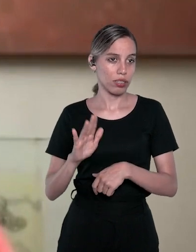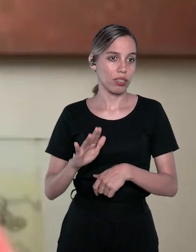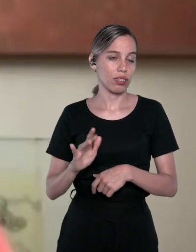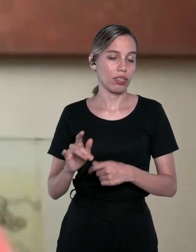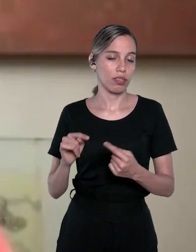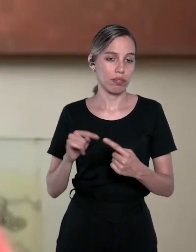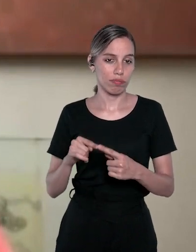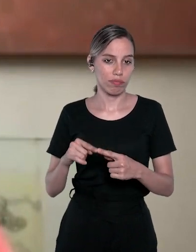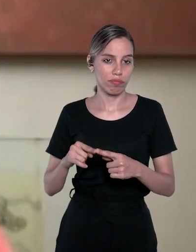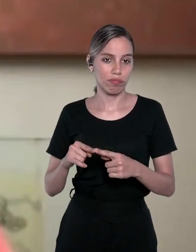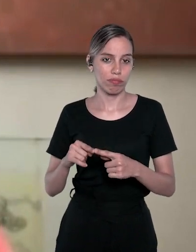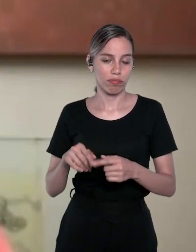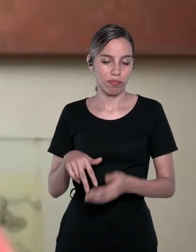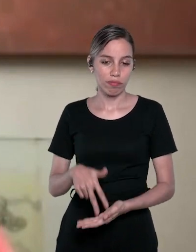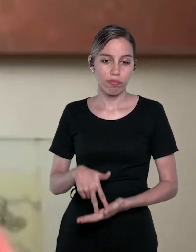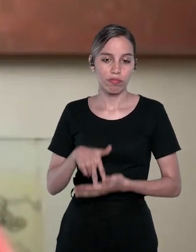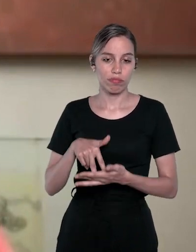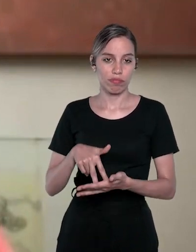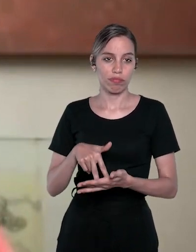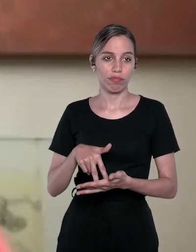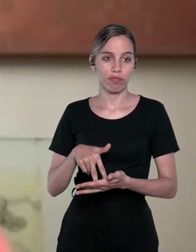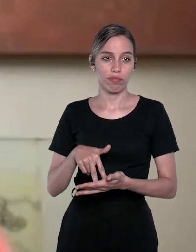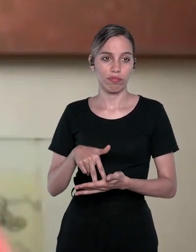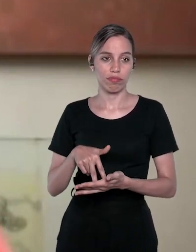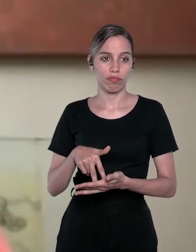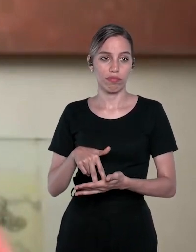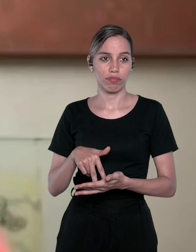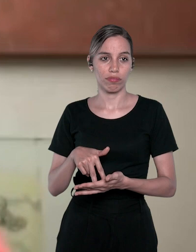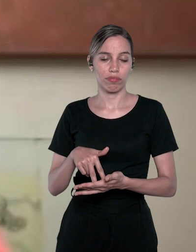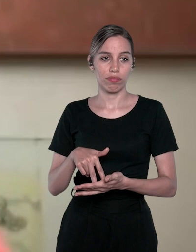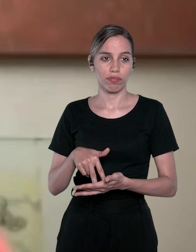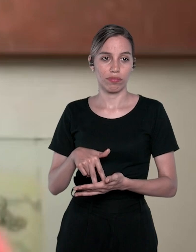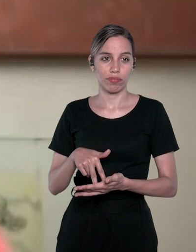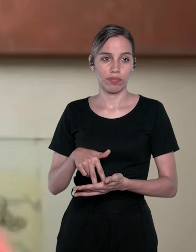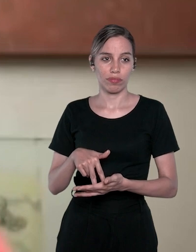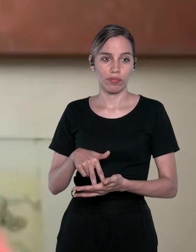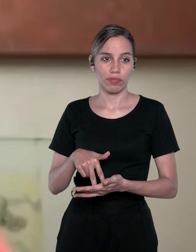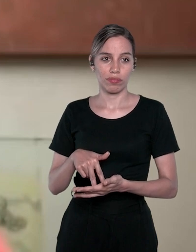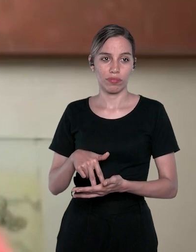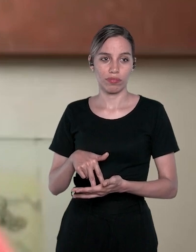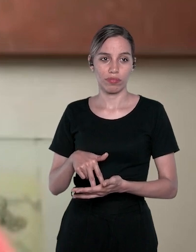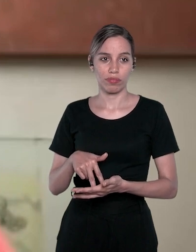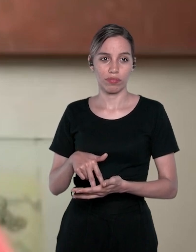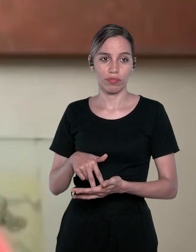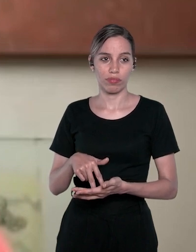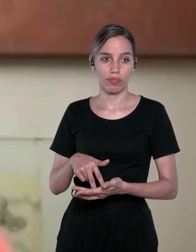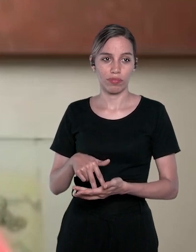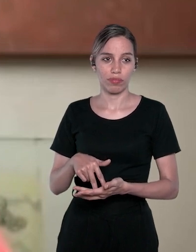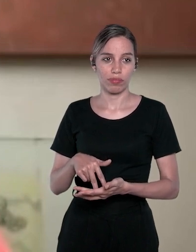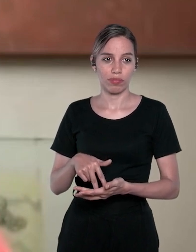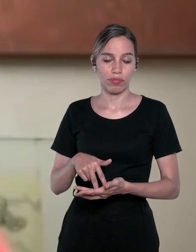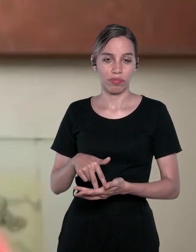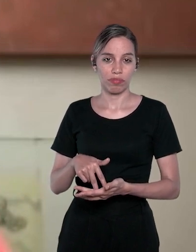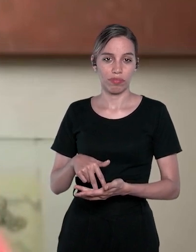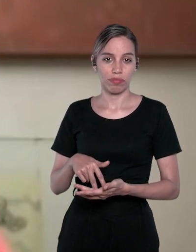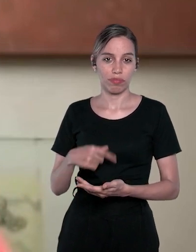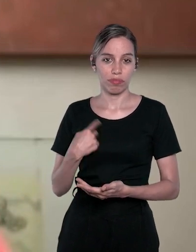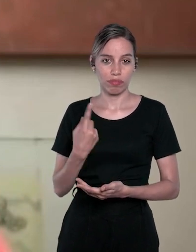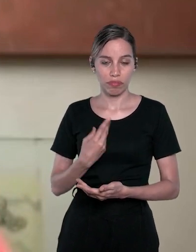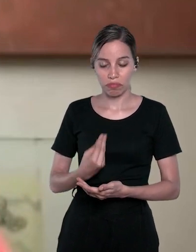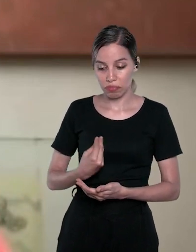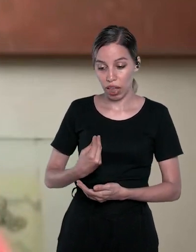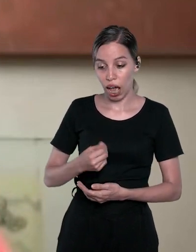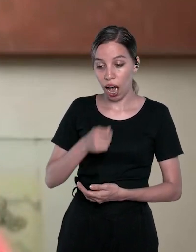digamos, um núcleo de uma resistência cultural, na verdade, né? Que temos em dias tão atrozes